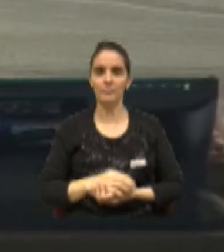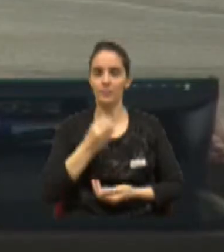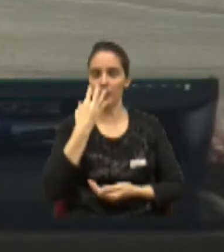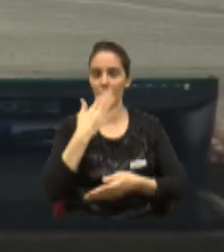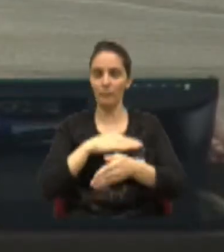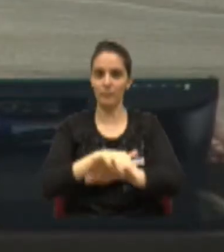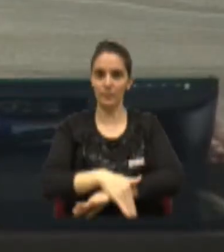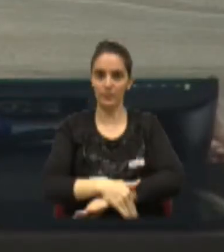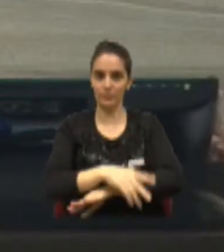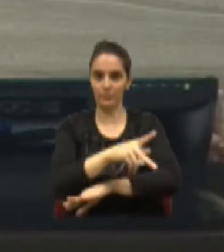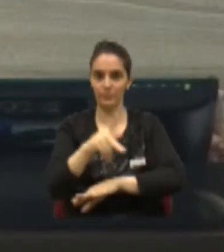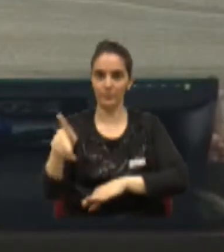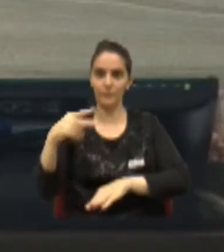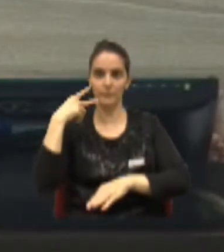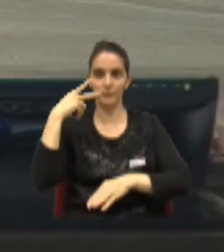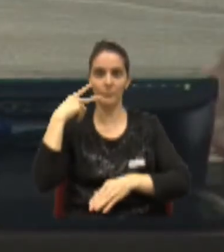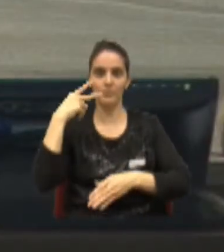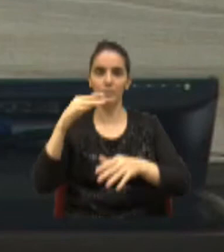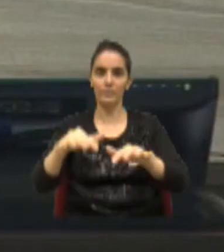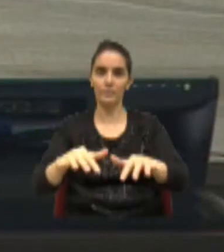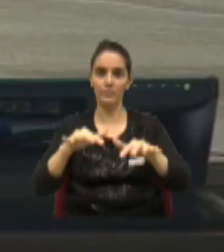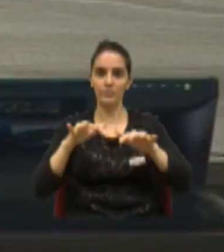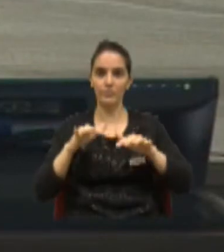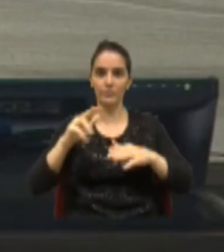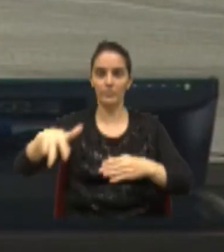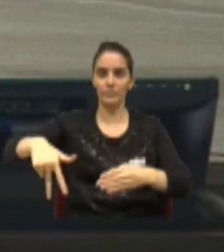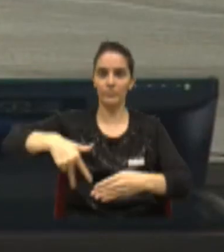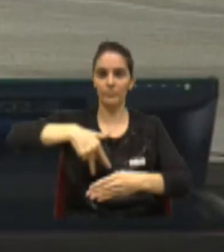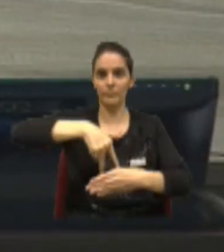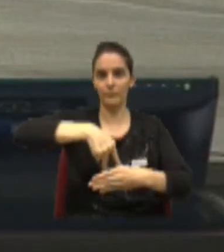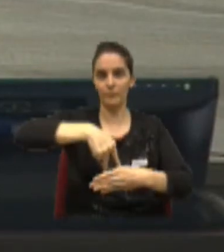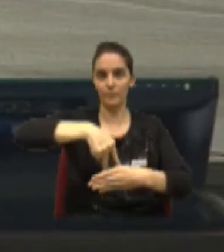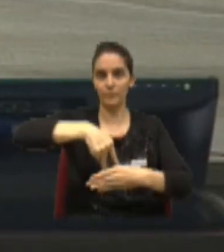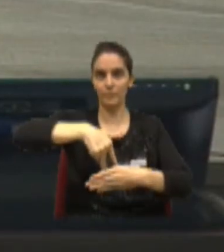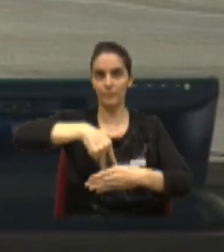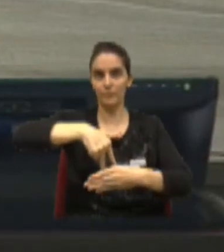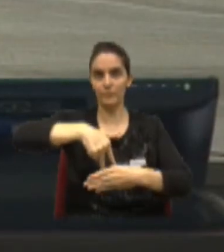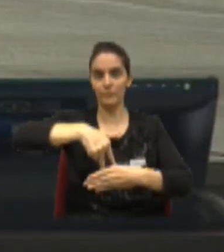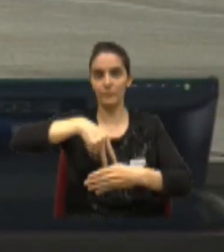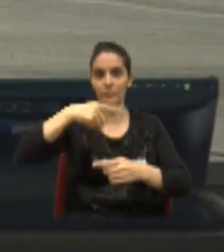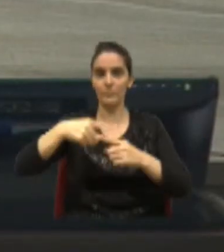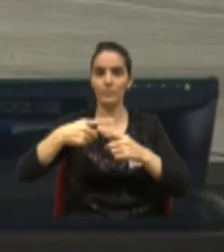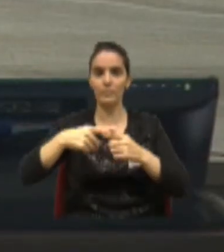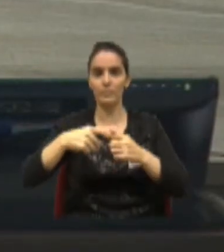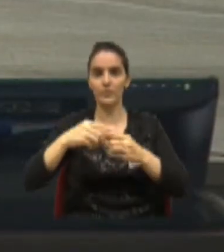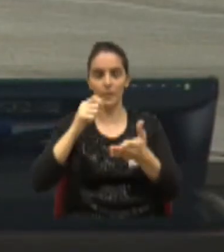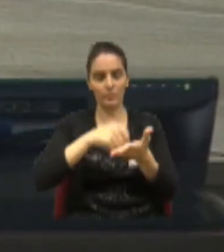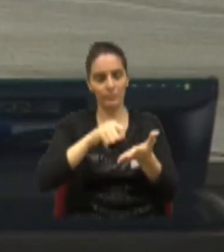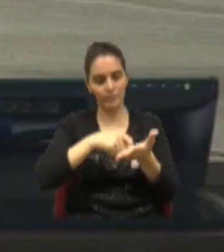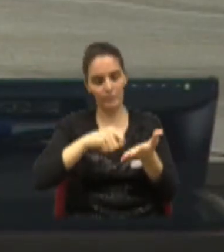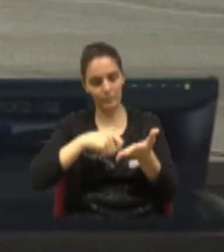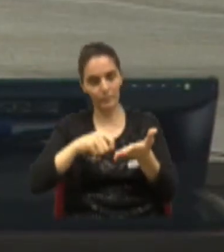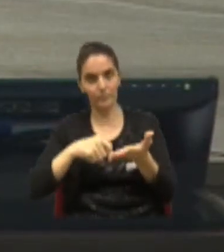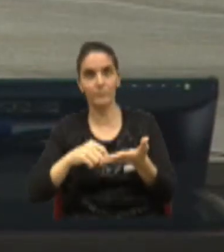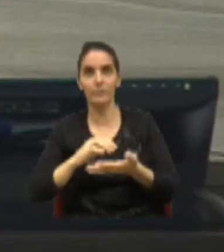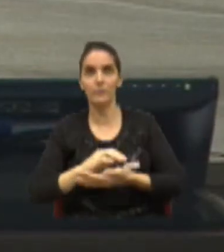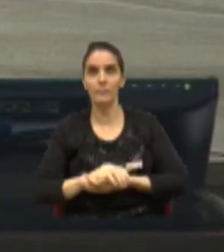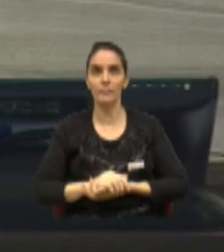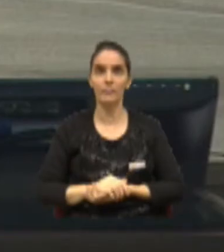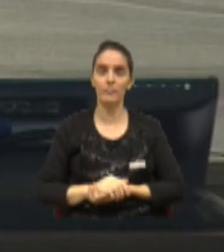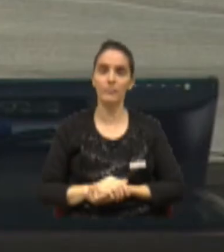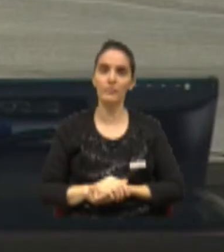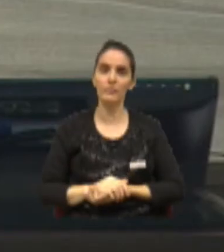presidente, nobres colegas, público presente. Usarei a tribuna aqui somente devido a algumas anotações que eu fiz aqui.